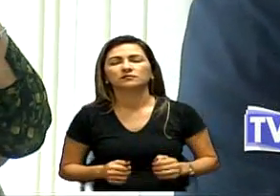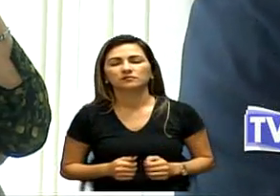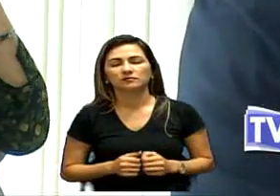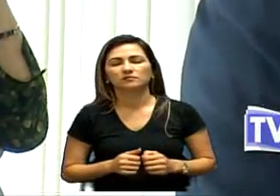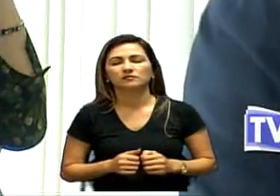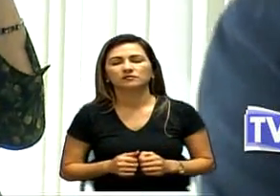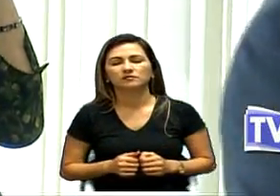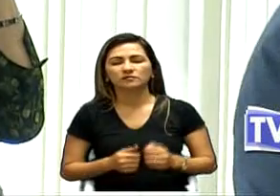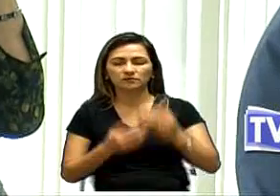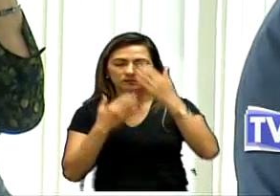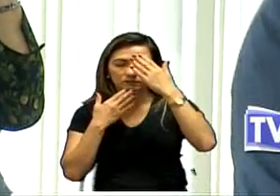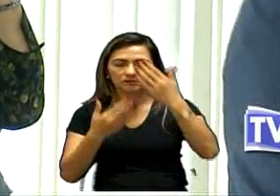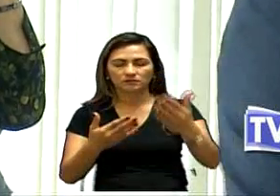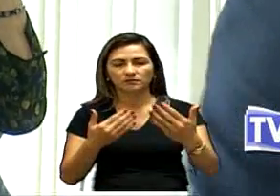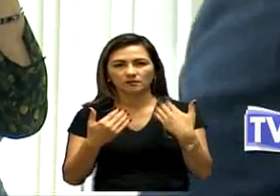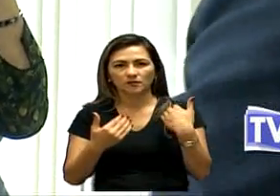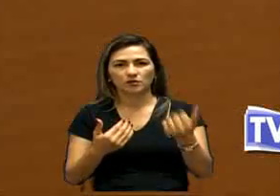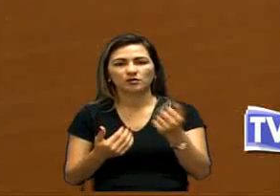Agradeço a oportunidade.